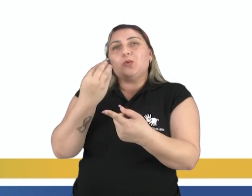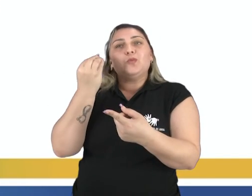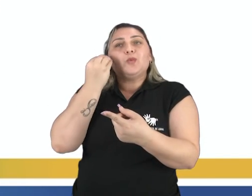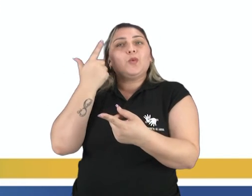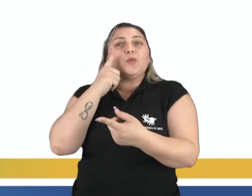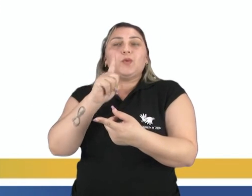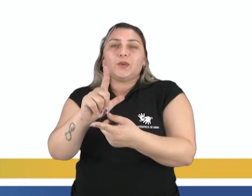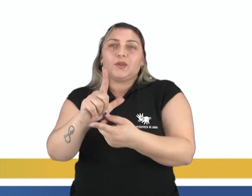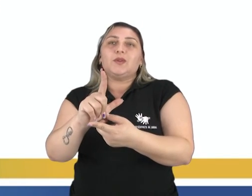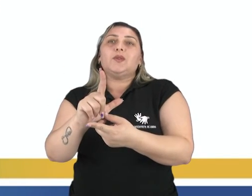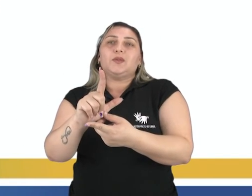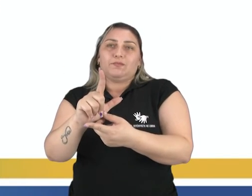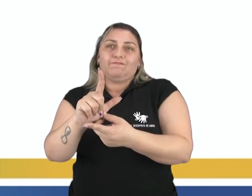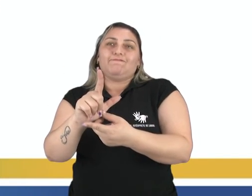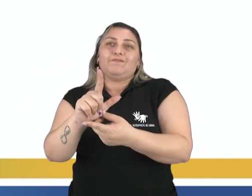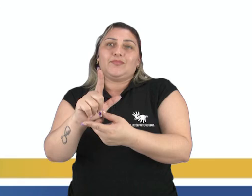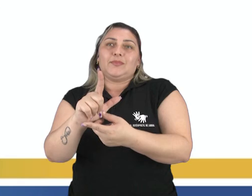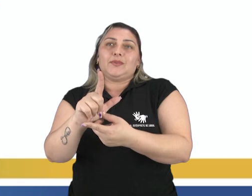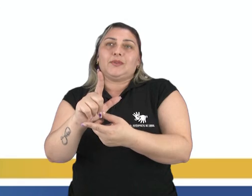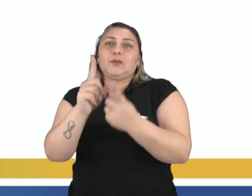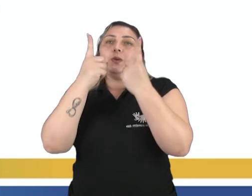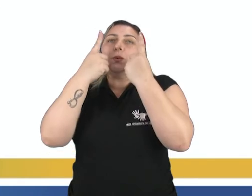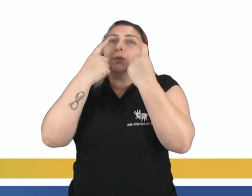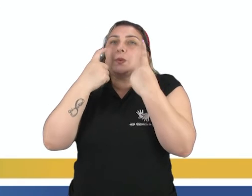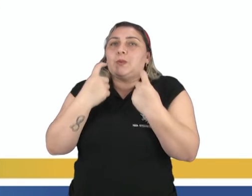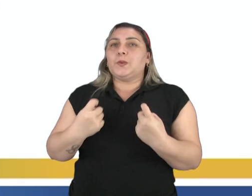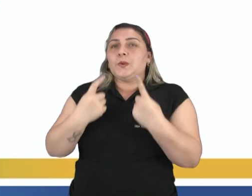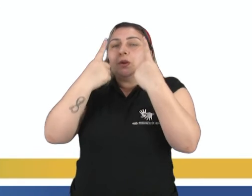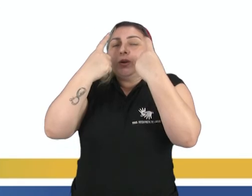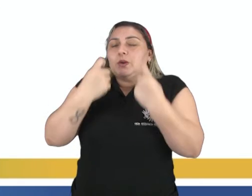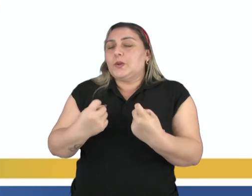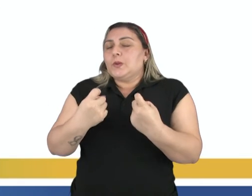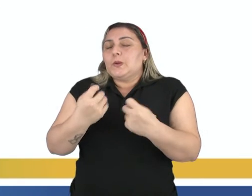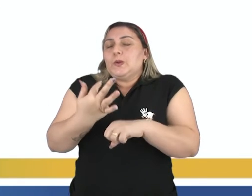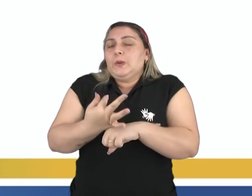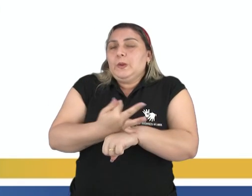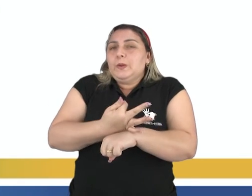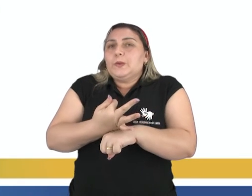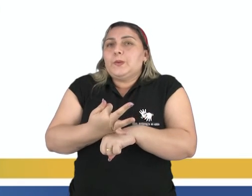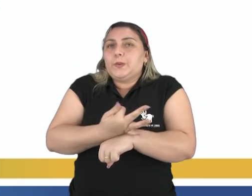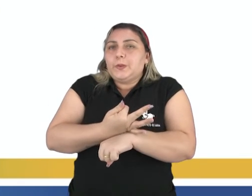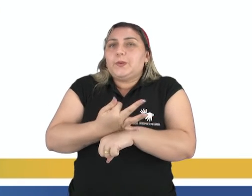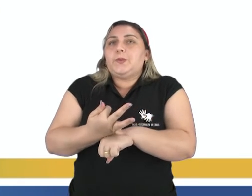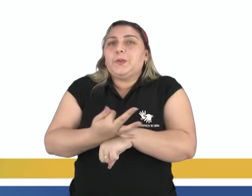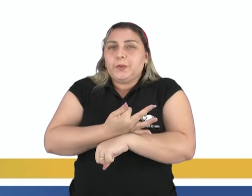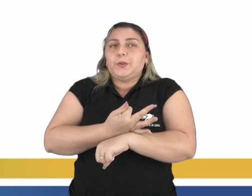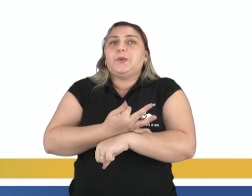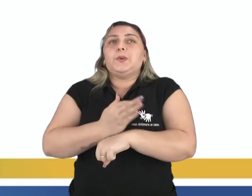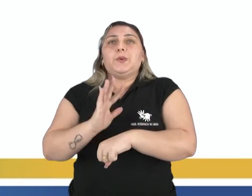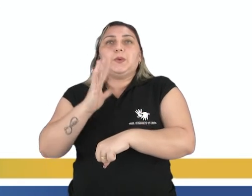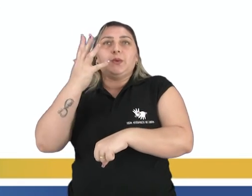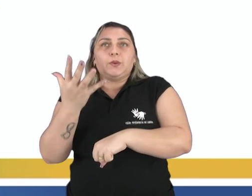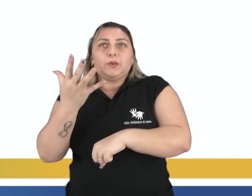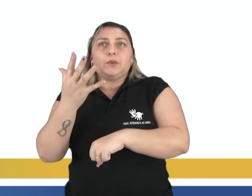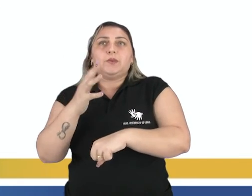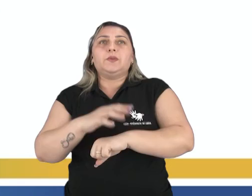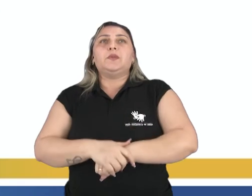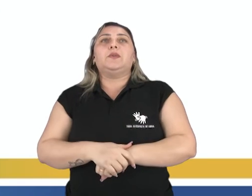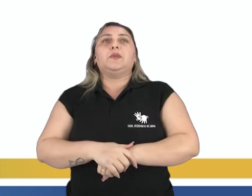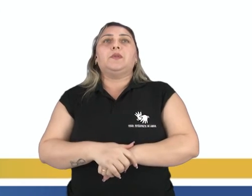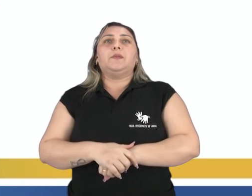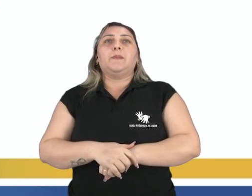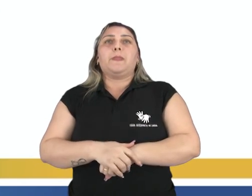O beijo rebentou em soluços e os olhos não puderam conter as lágrimas que vieram em